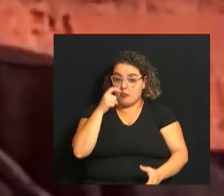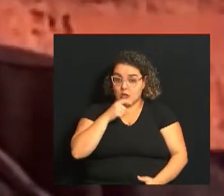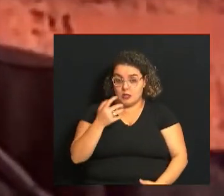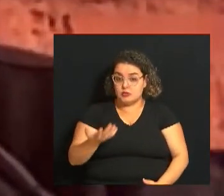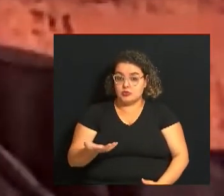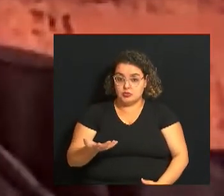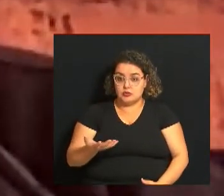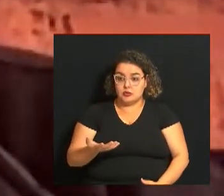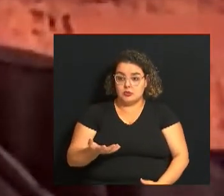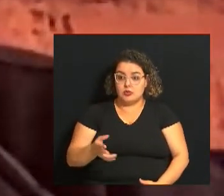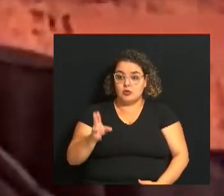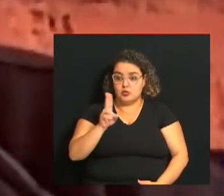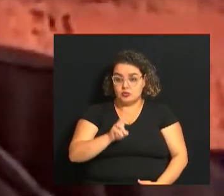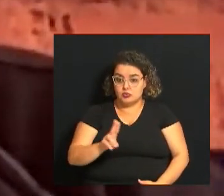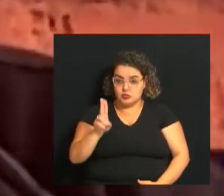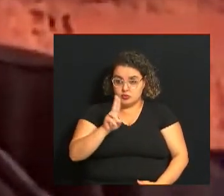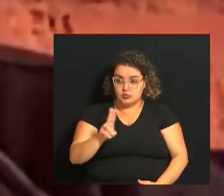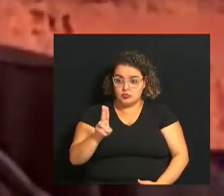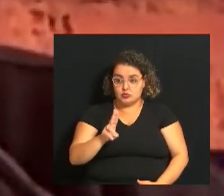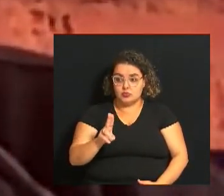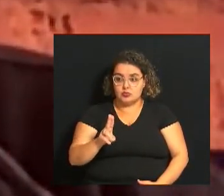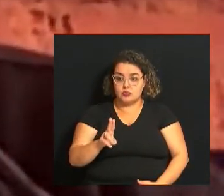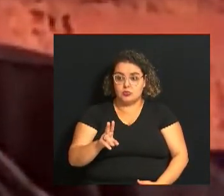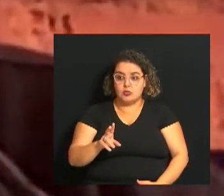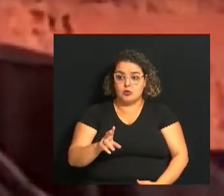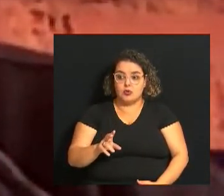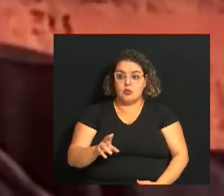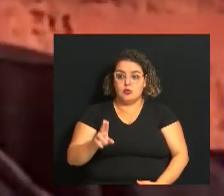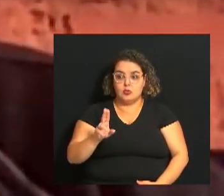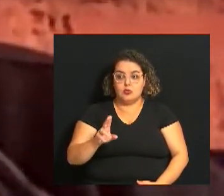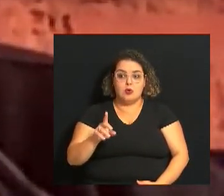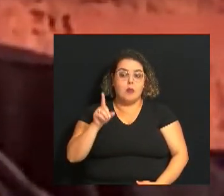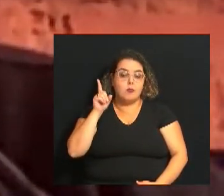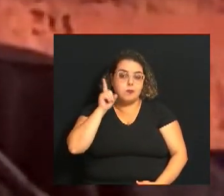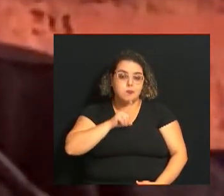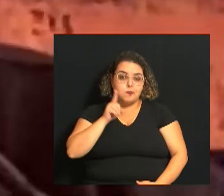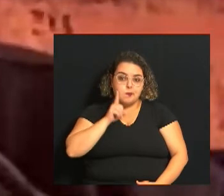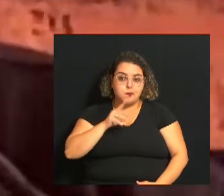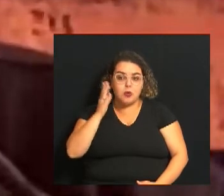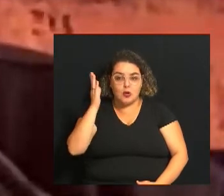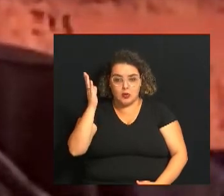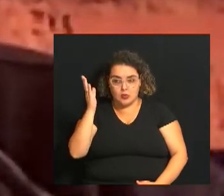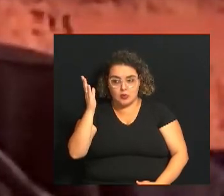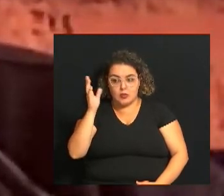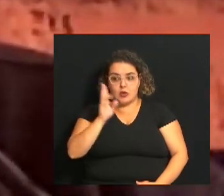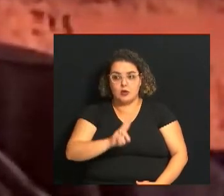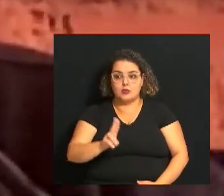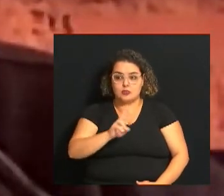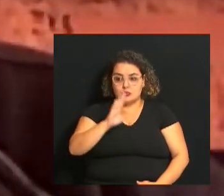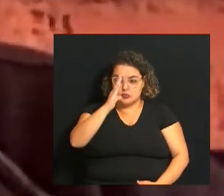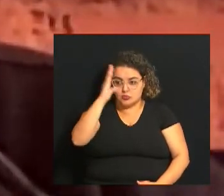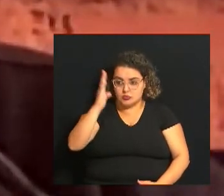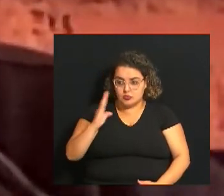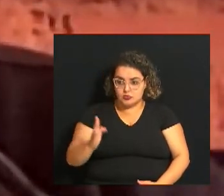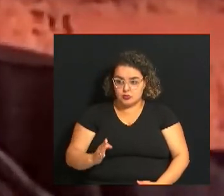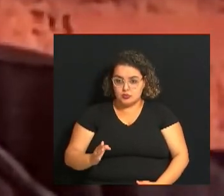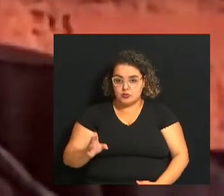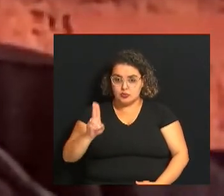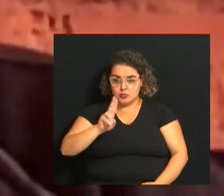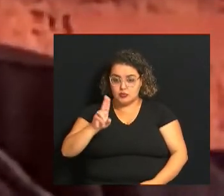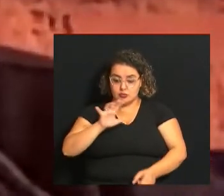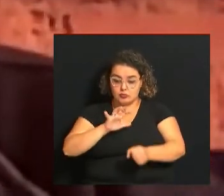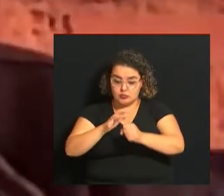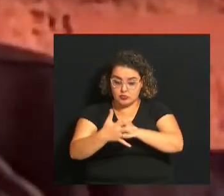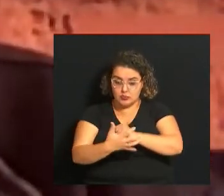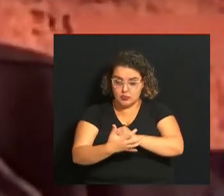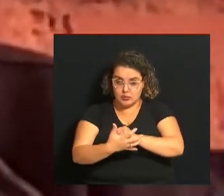foi utilizada na eleição dos Estados Unidos, é utilizada ainda no Brasil, né, usando as redes sociais. Isso